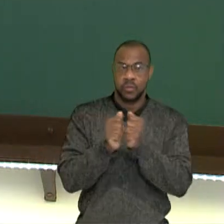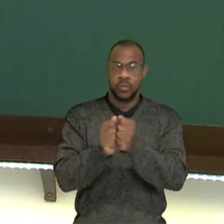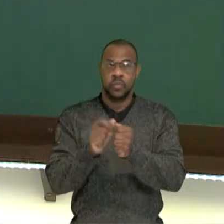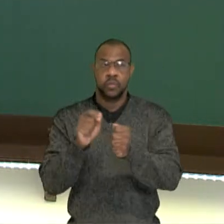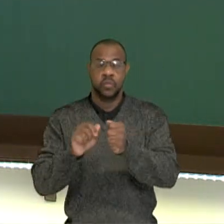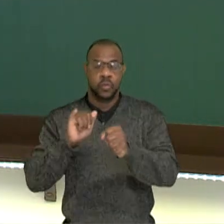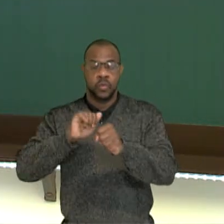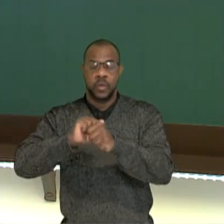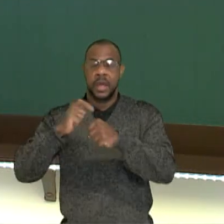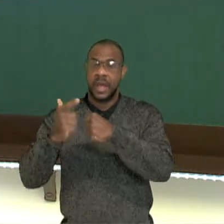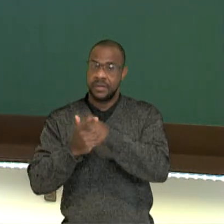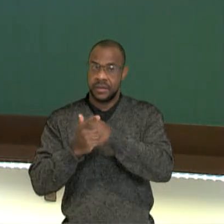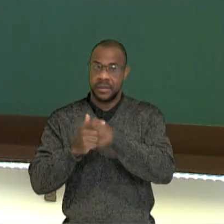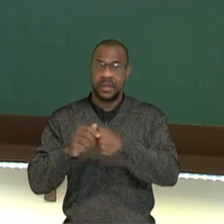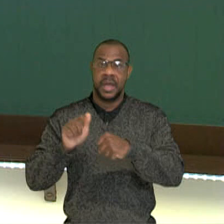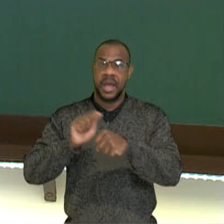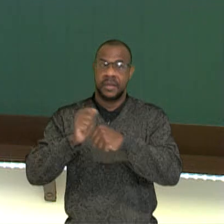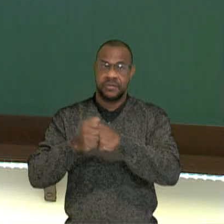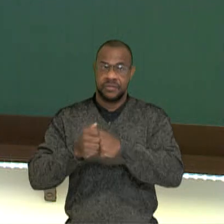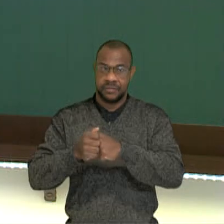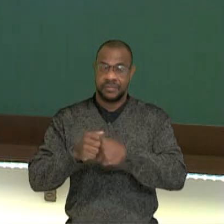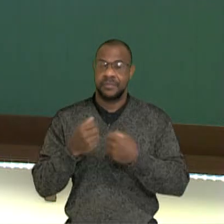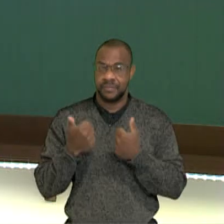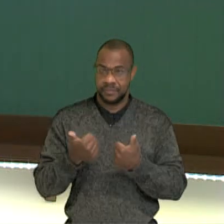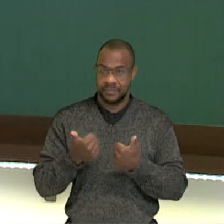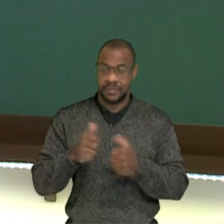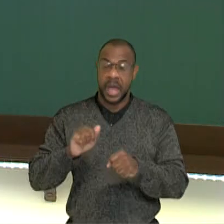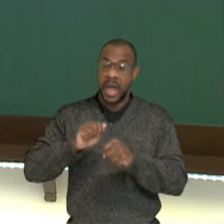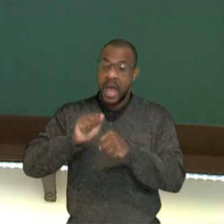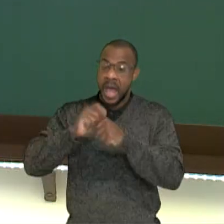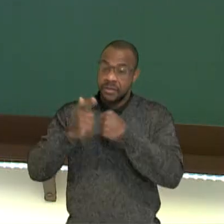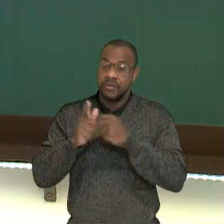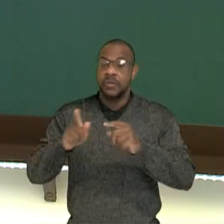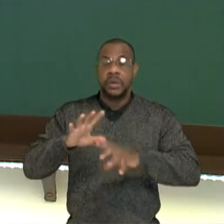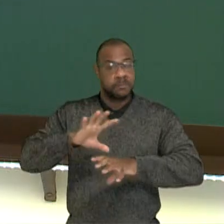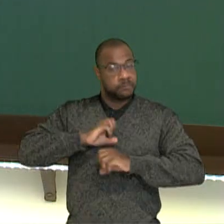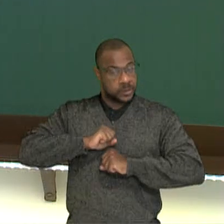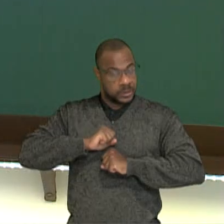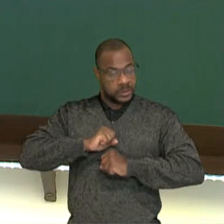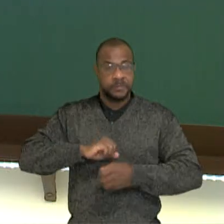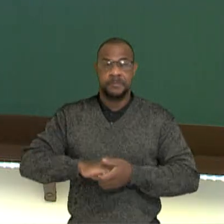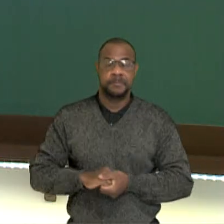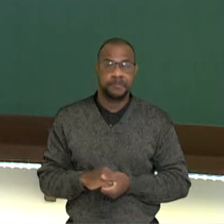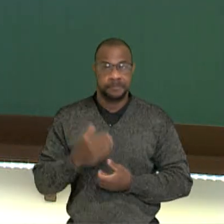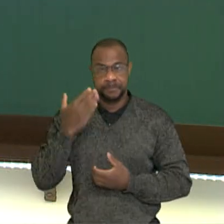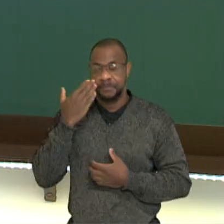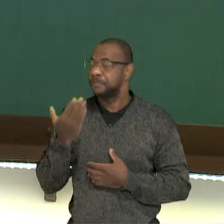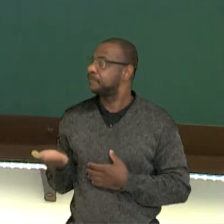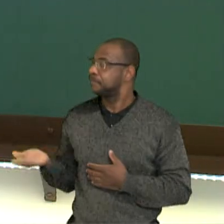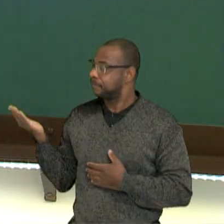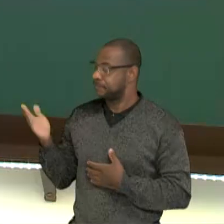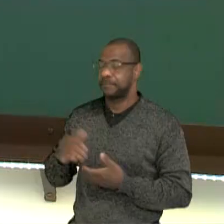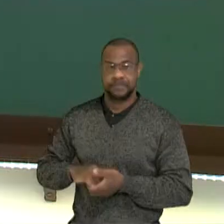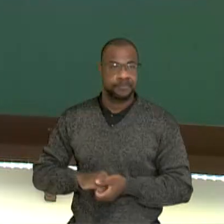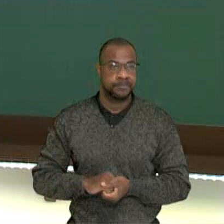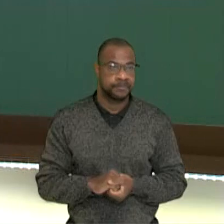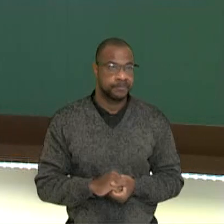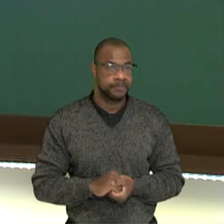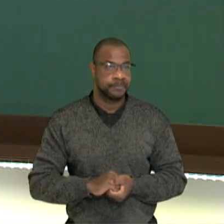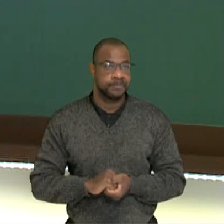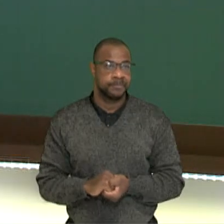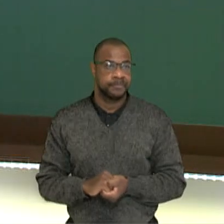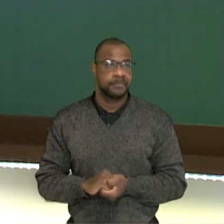acompanhando o adjetivo. Aí nós vamos ter noção de qual adjetivo possessivo colocar,